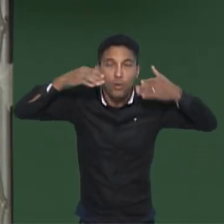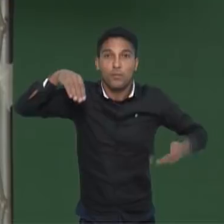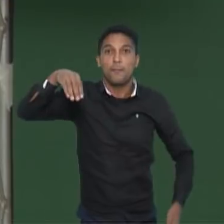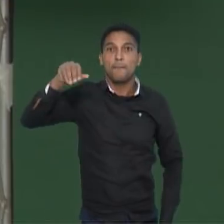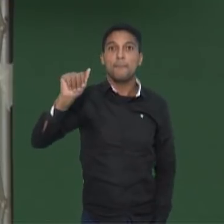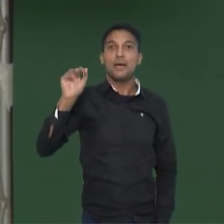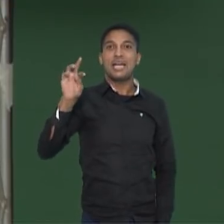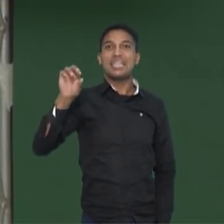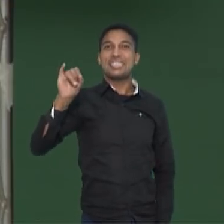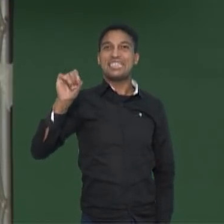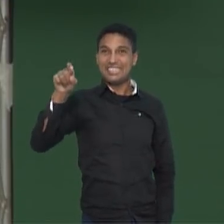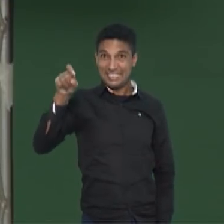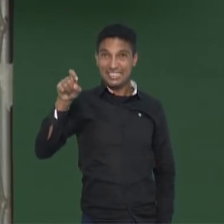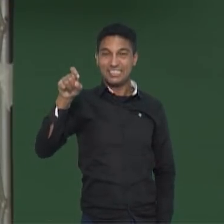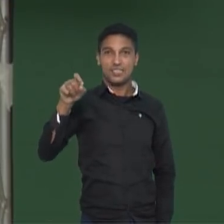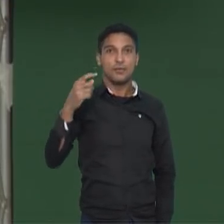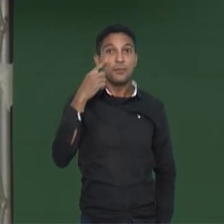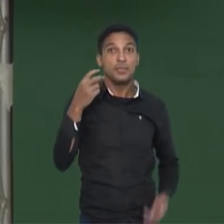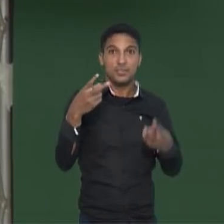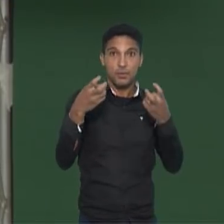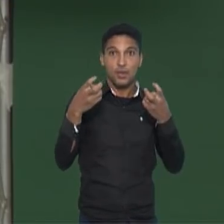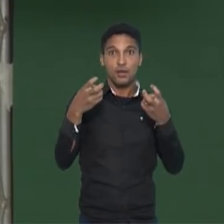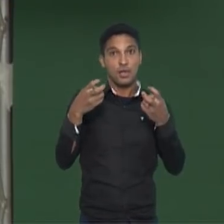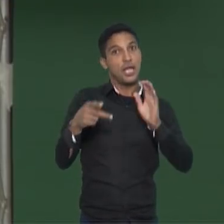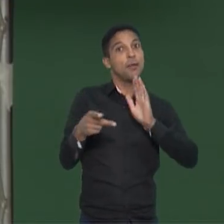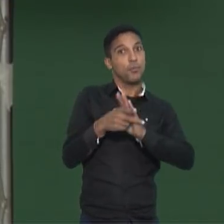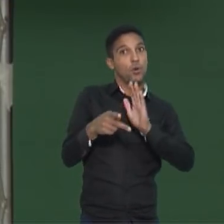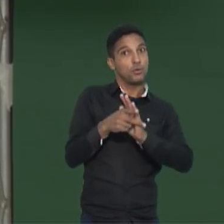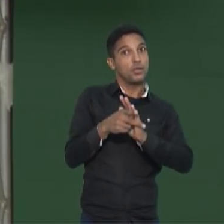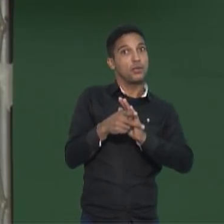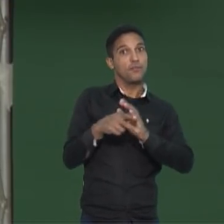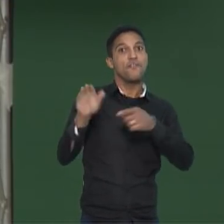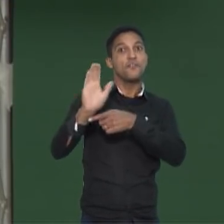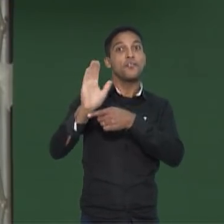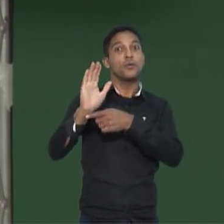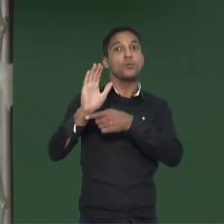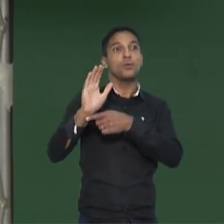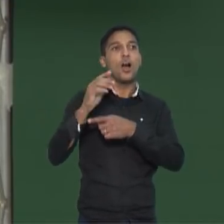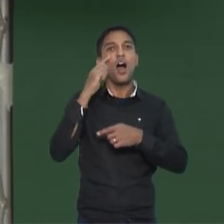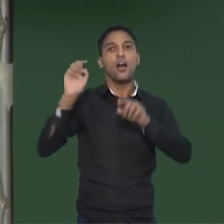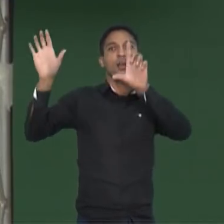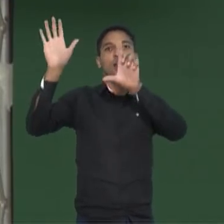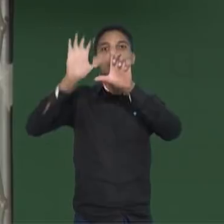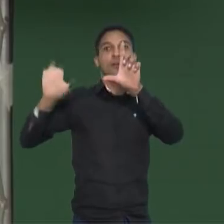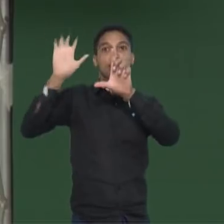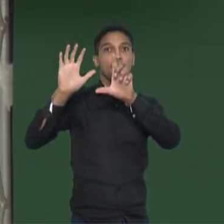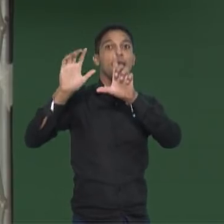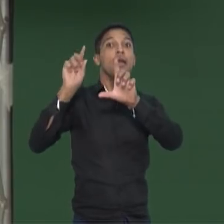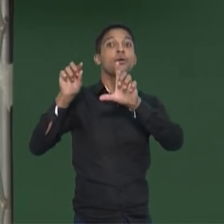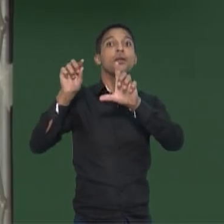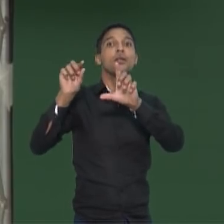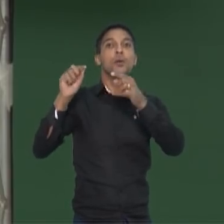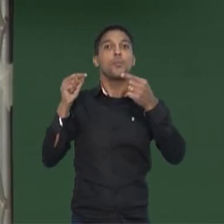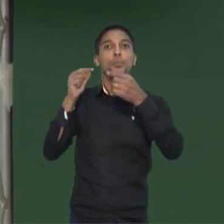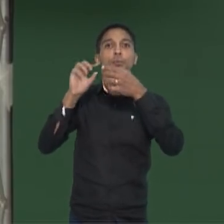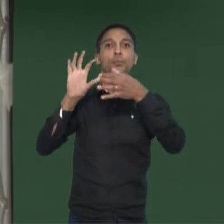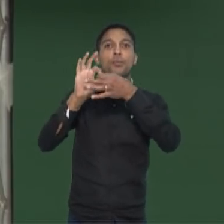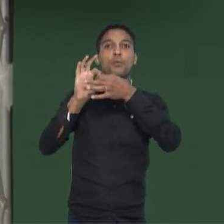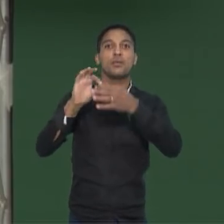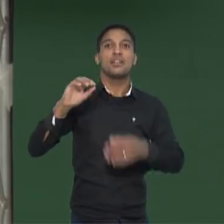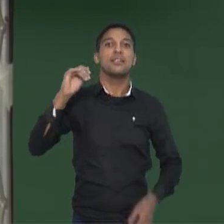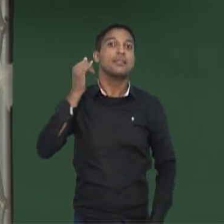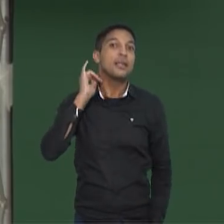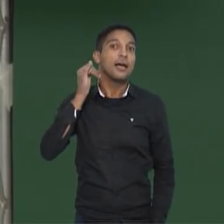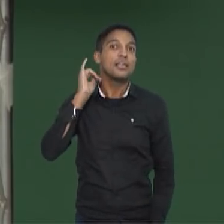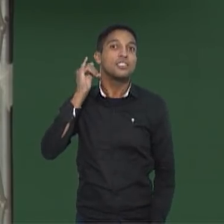novo, ele é um exemplo de narrativa transmídia. Por quê? Porque antes de se lançar o filme